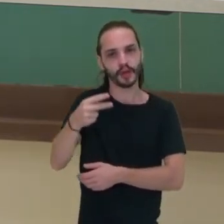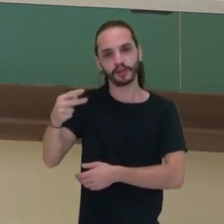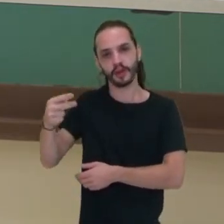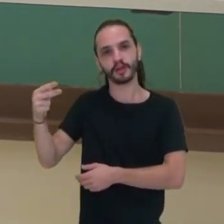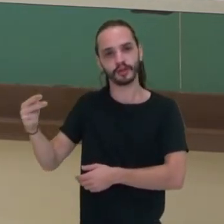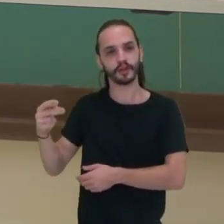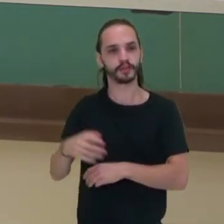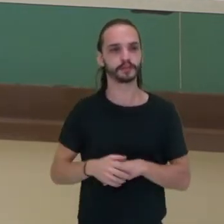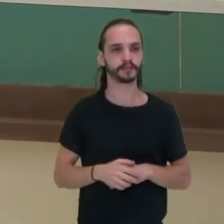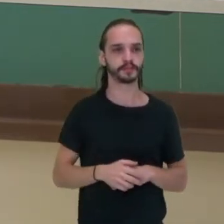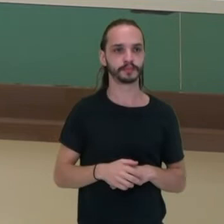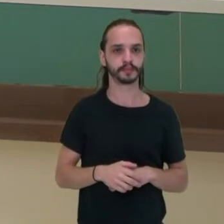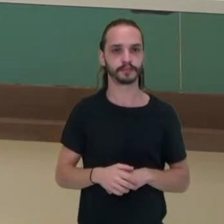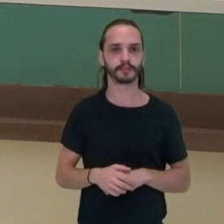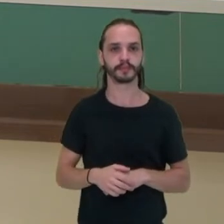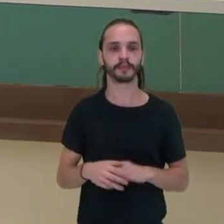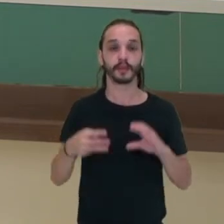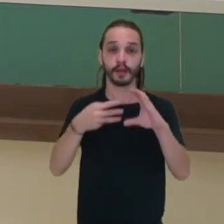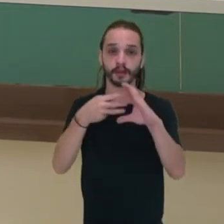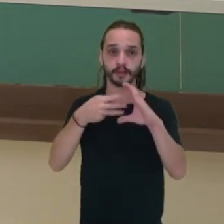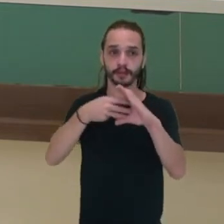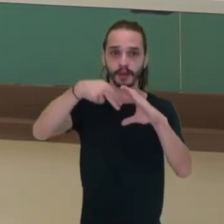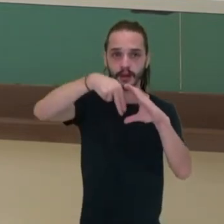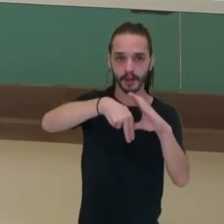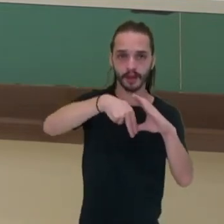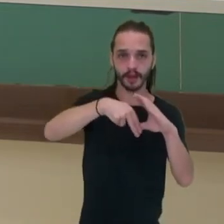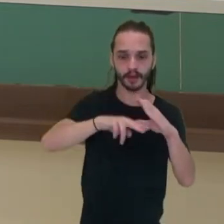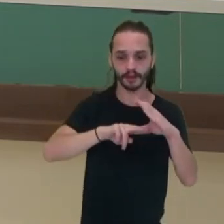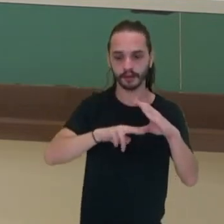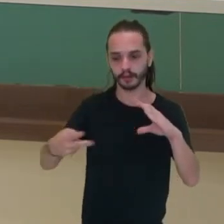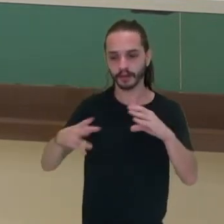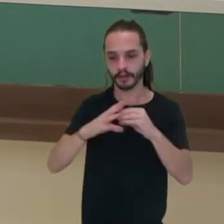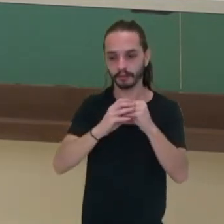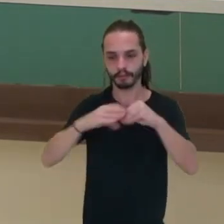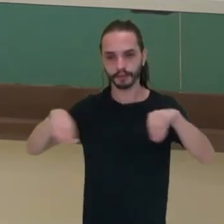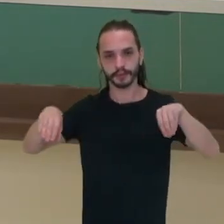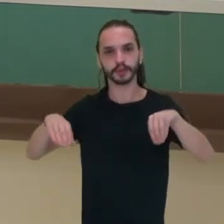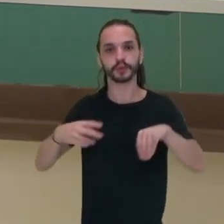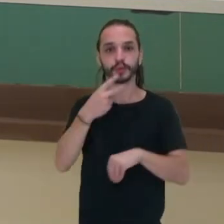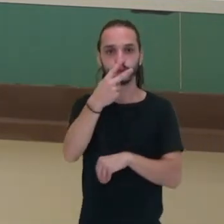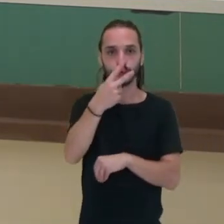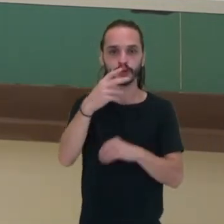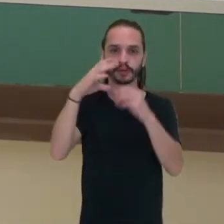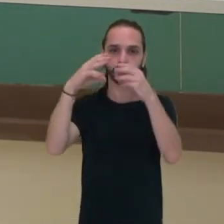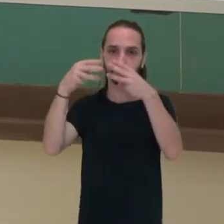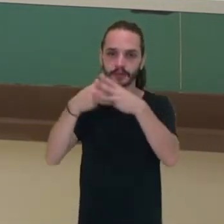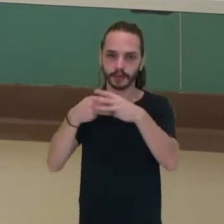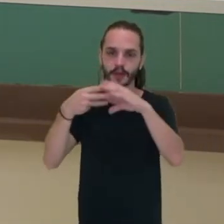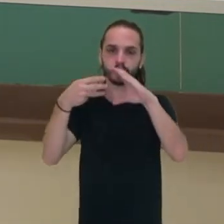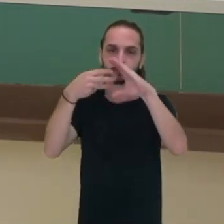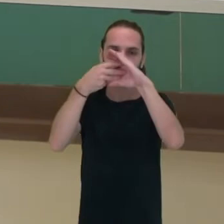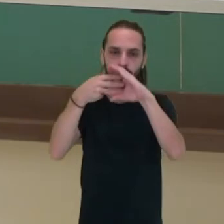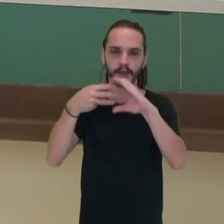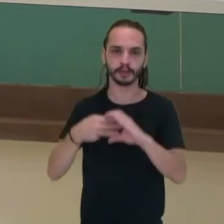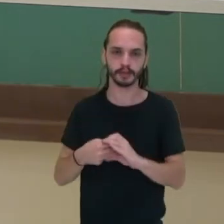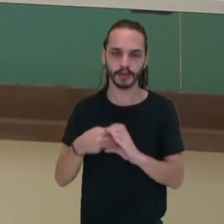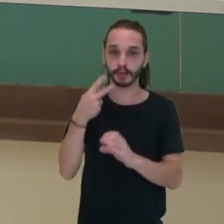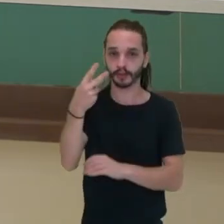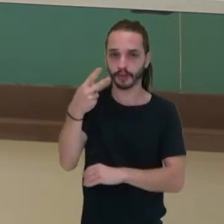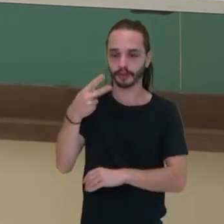2. A célula N se divide em duas células, também N, num processo que a gente vai considerar como